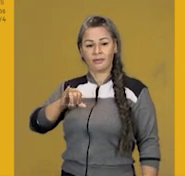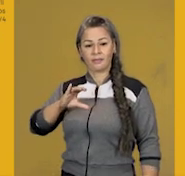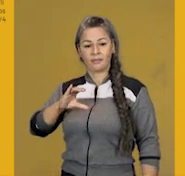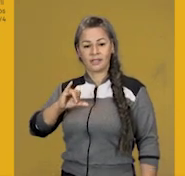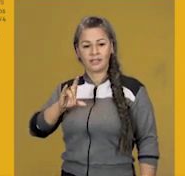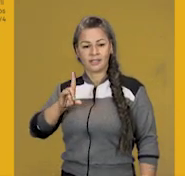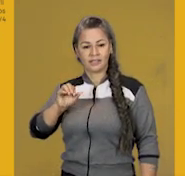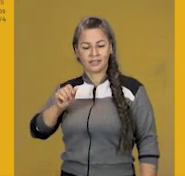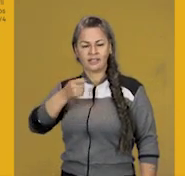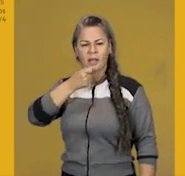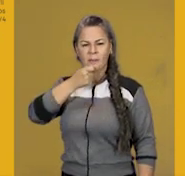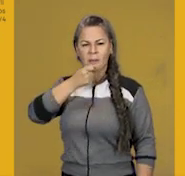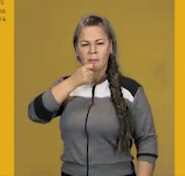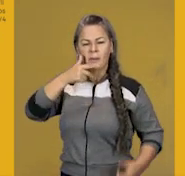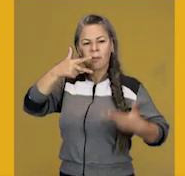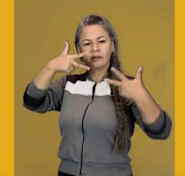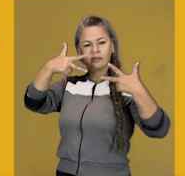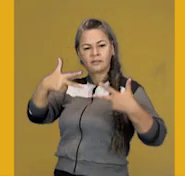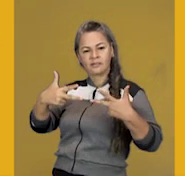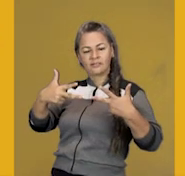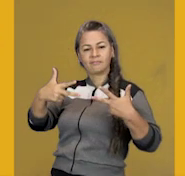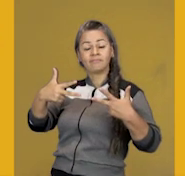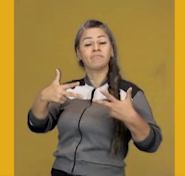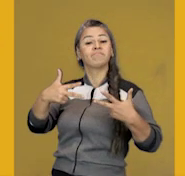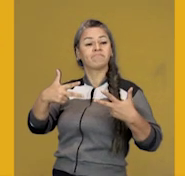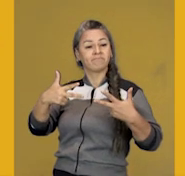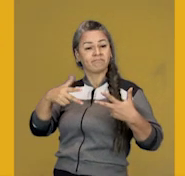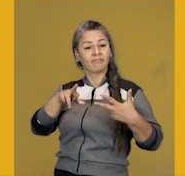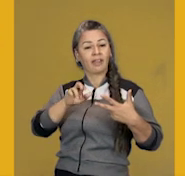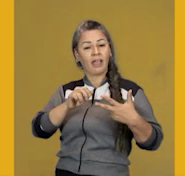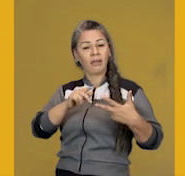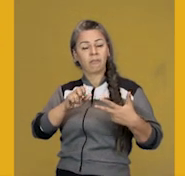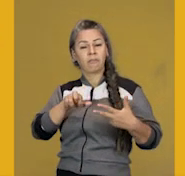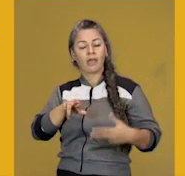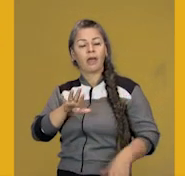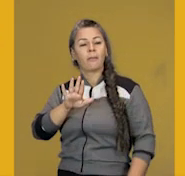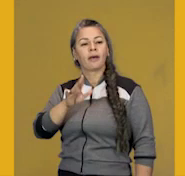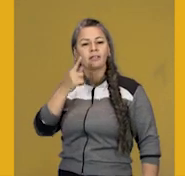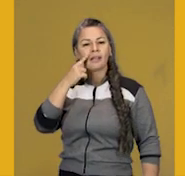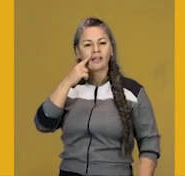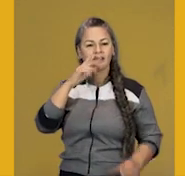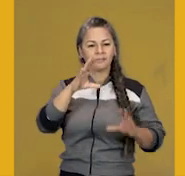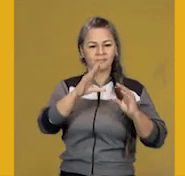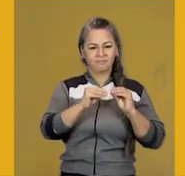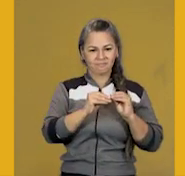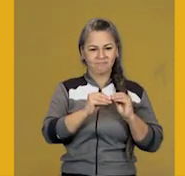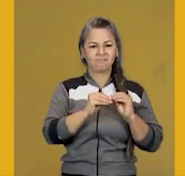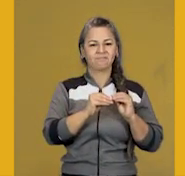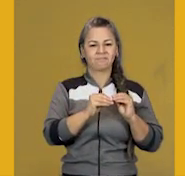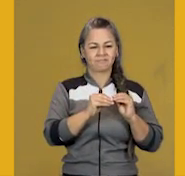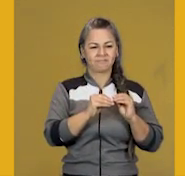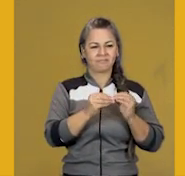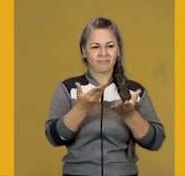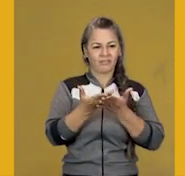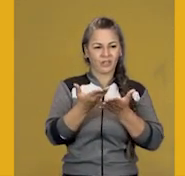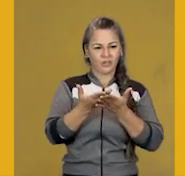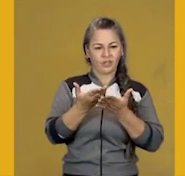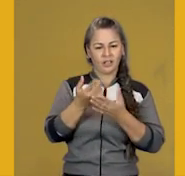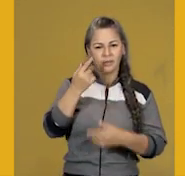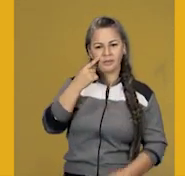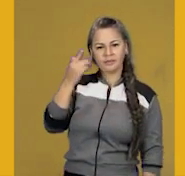outras aulas, tá? E aí nós vamos ver que na aula de hoje, tá, nós estudamos